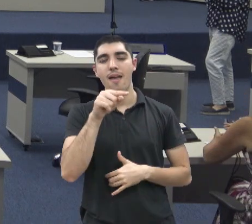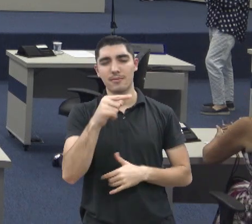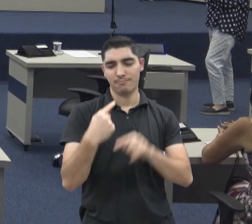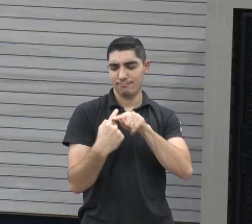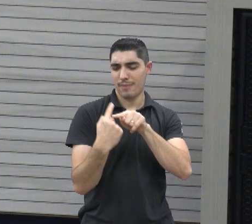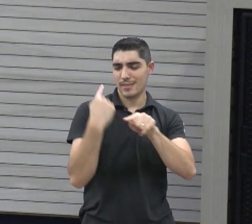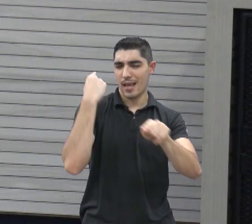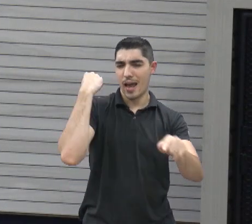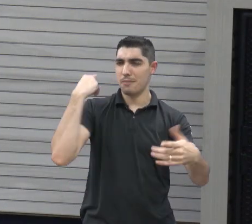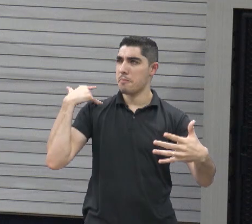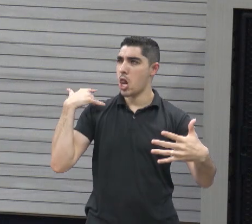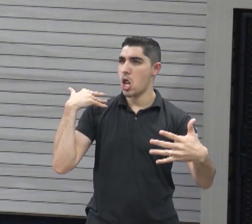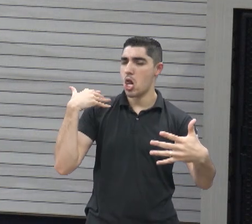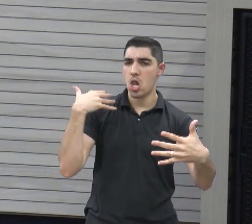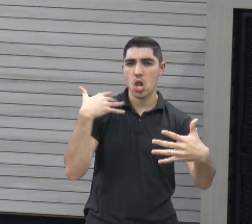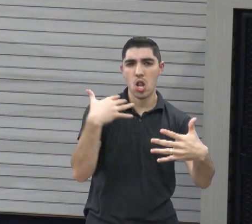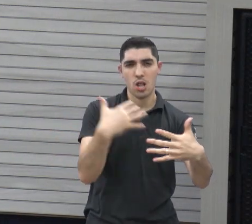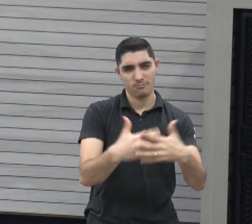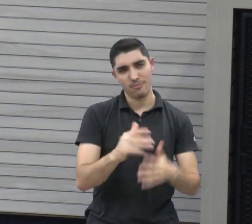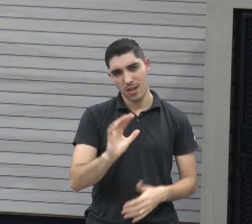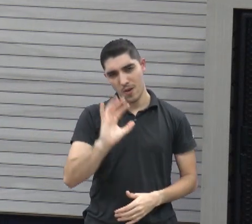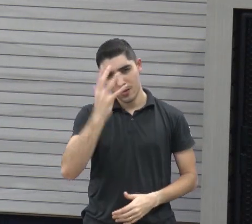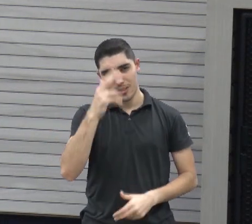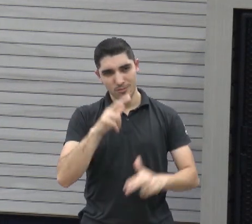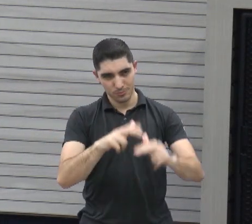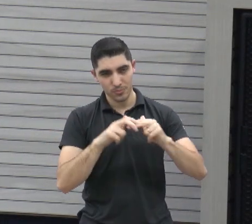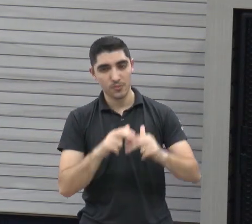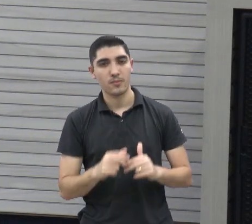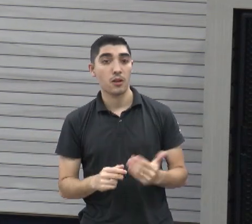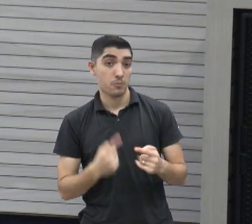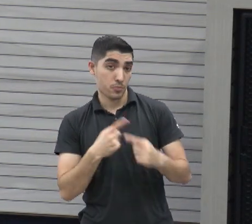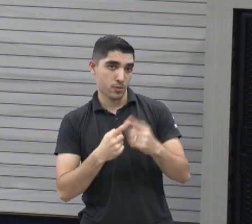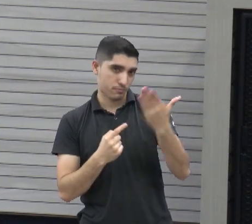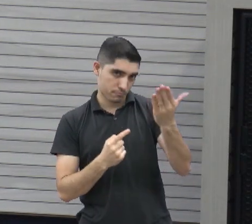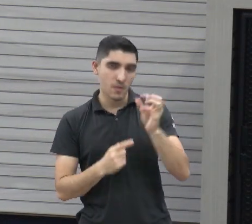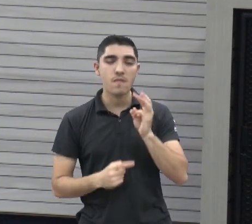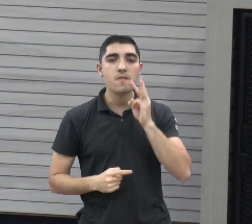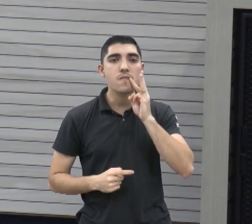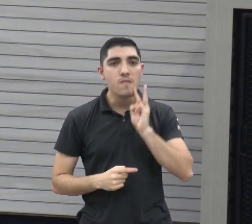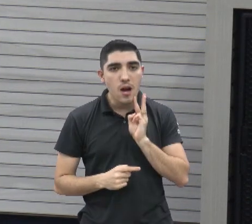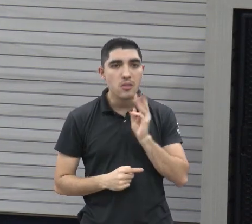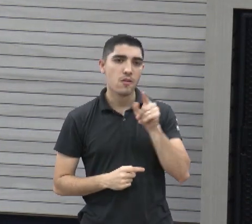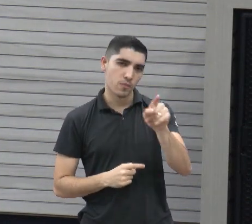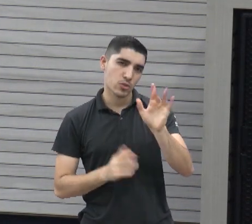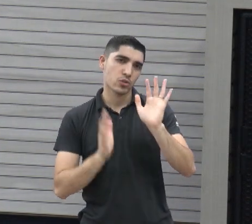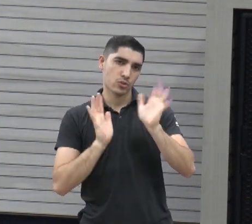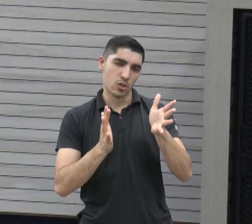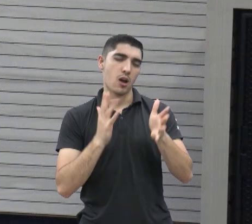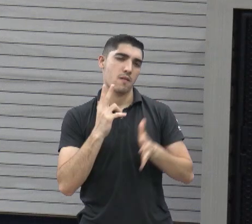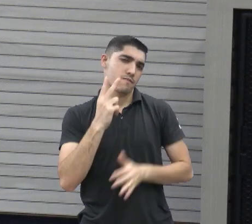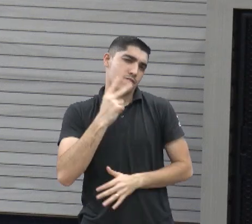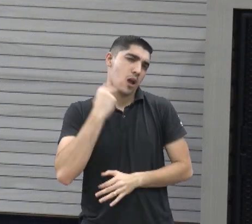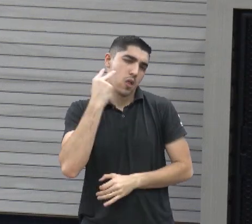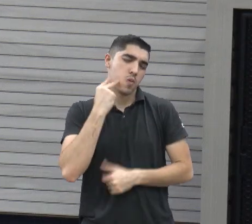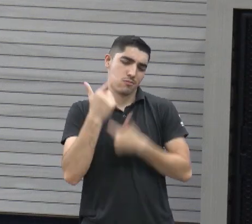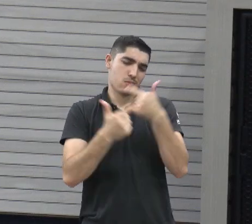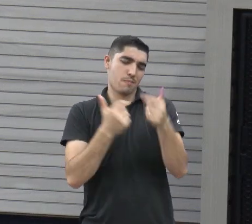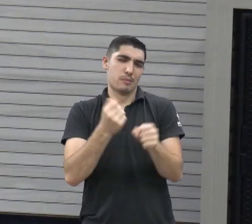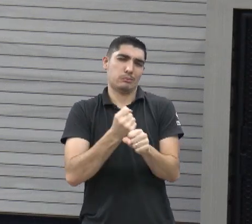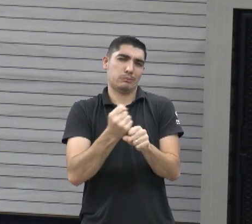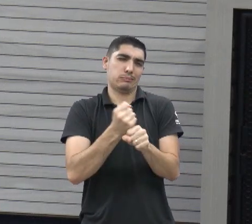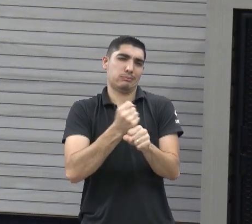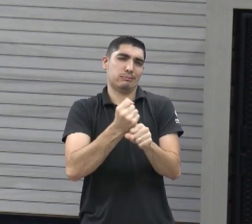na questão do transporte público, porque o senhor, como vereador, né, que São José dos Campos e Joseense escolheram por